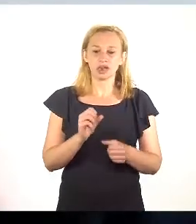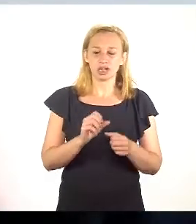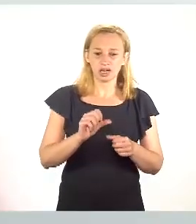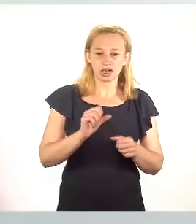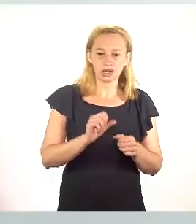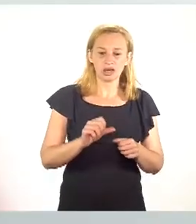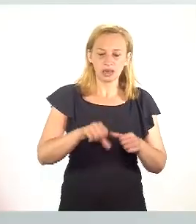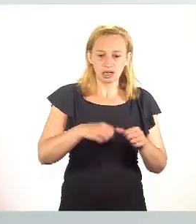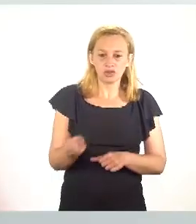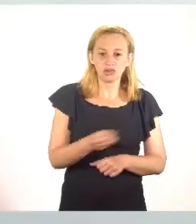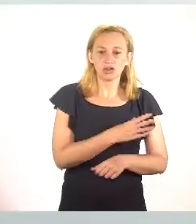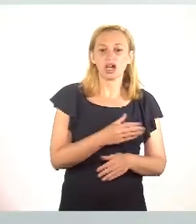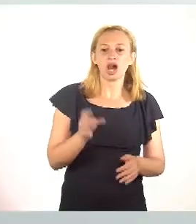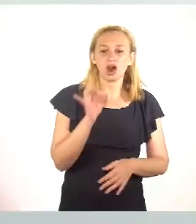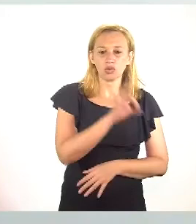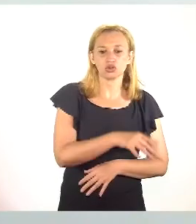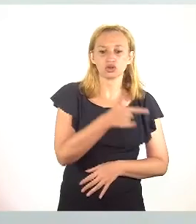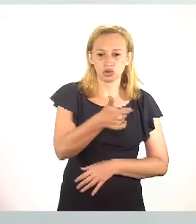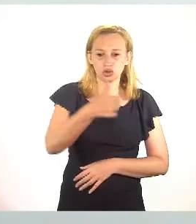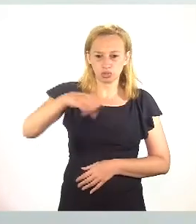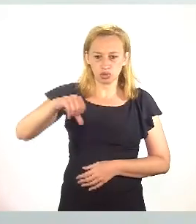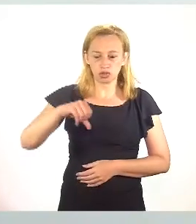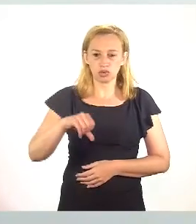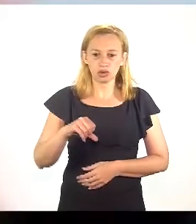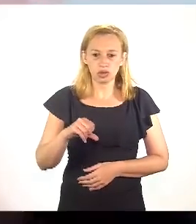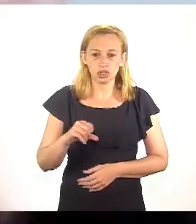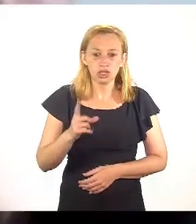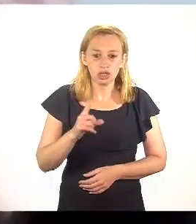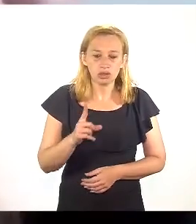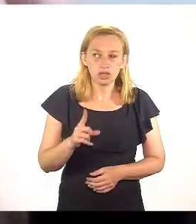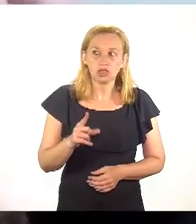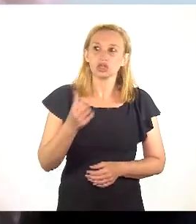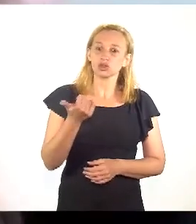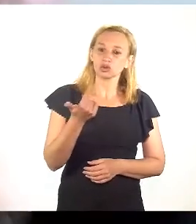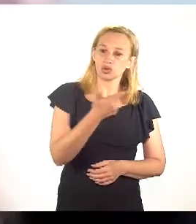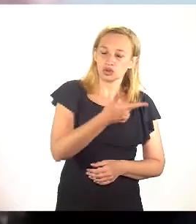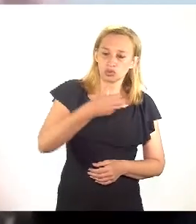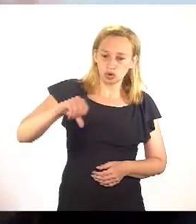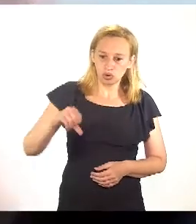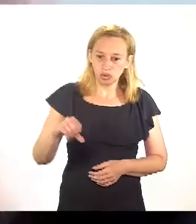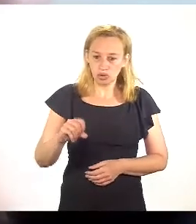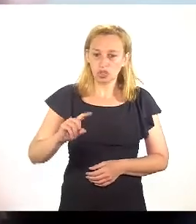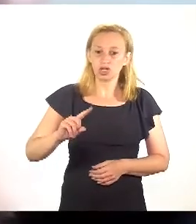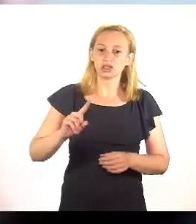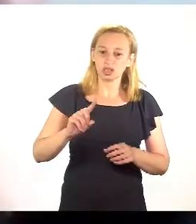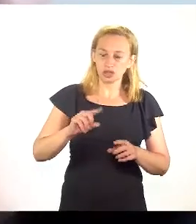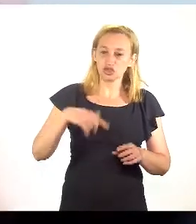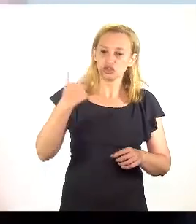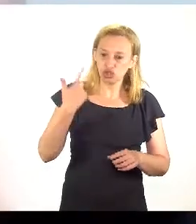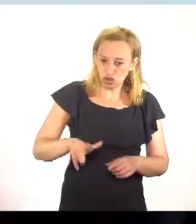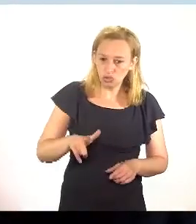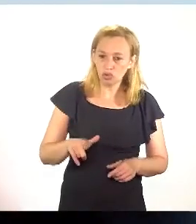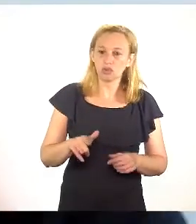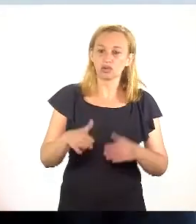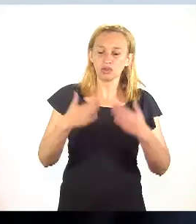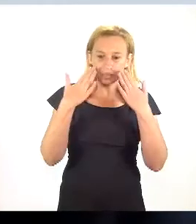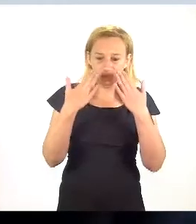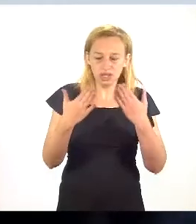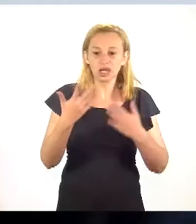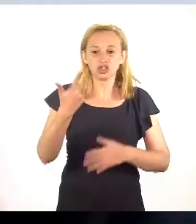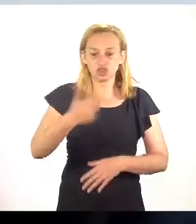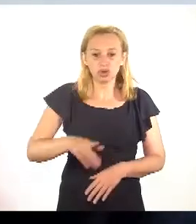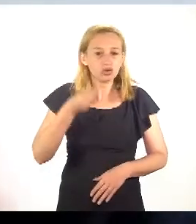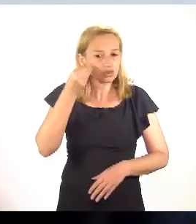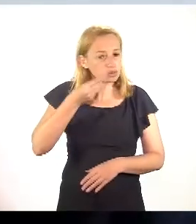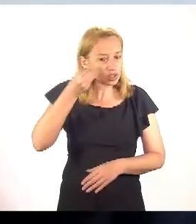a última foi em 2009, então? Não, eu fiz em 2009, a cada 3 anos eu tenho que revalidar. Eu tenho que apresentar minhas experiências